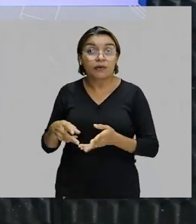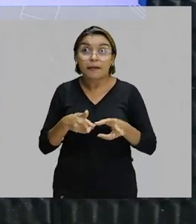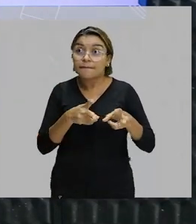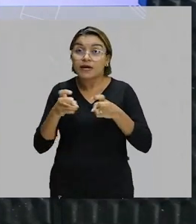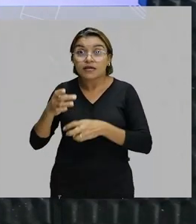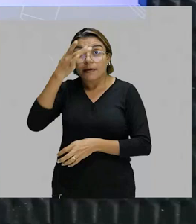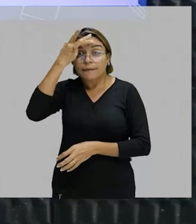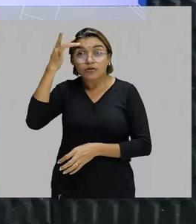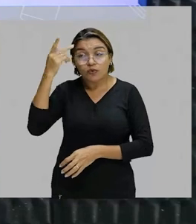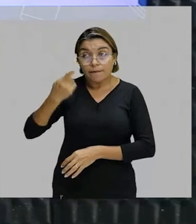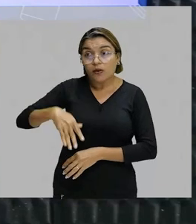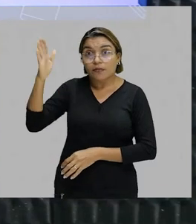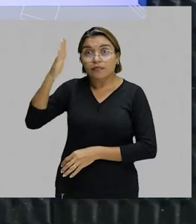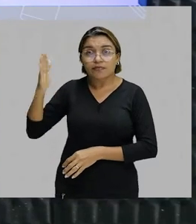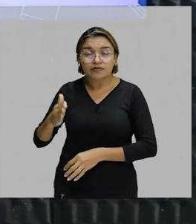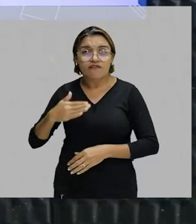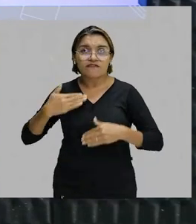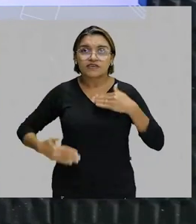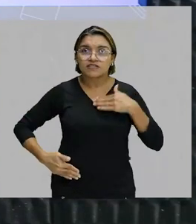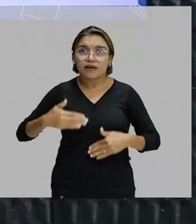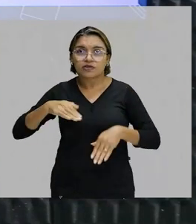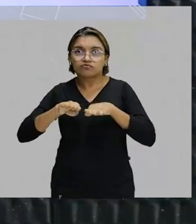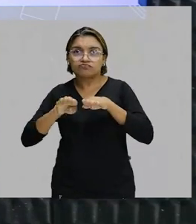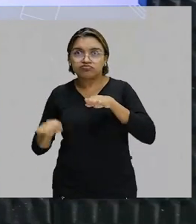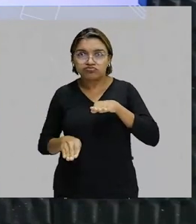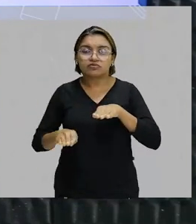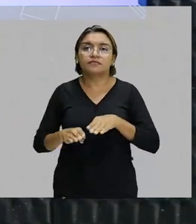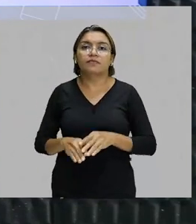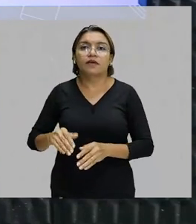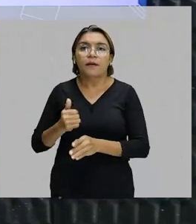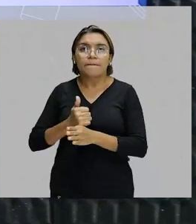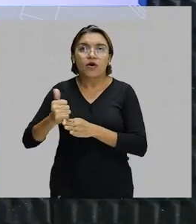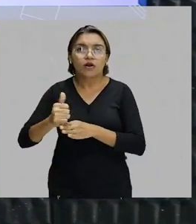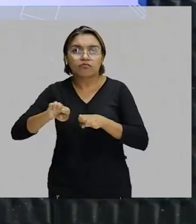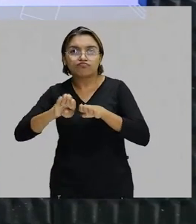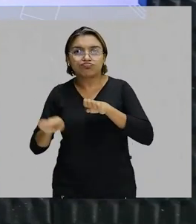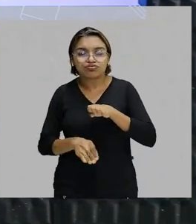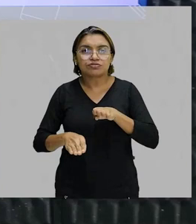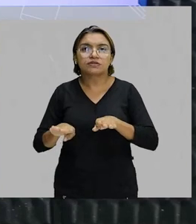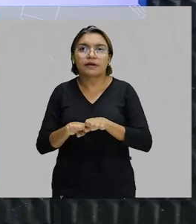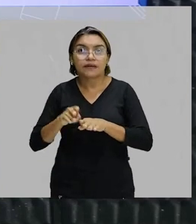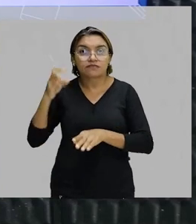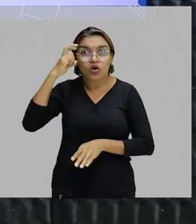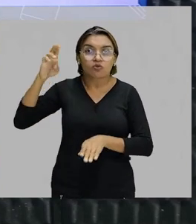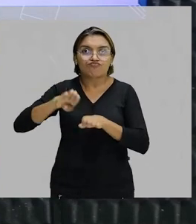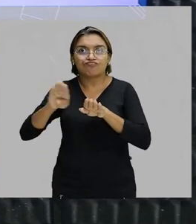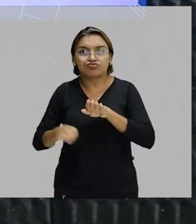alguém que é degenerado fisicamente moralmente intelectualmente